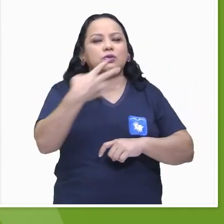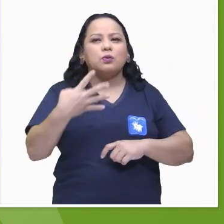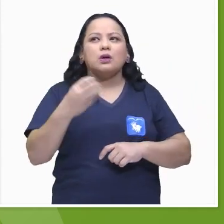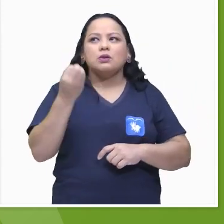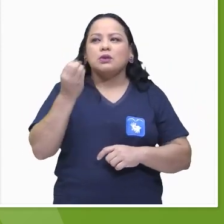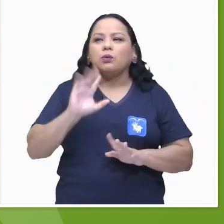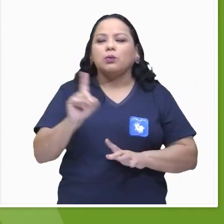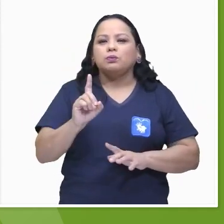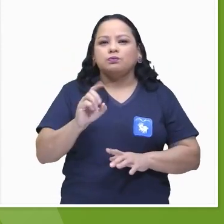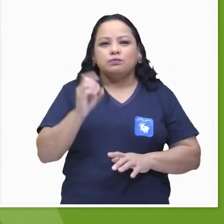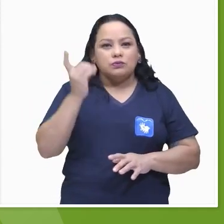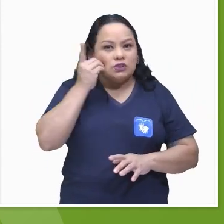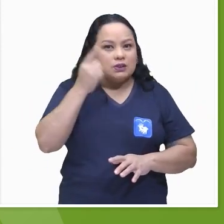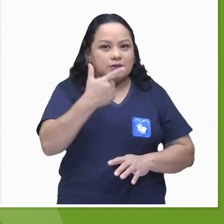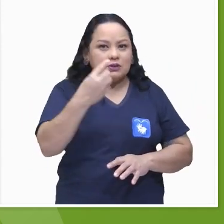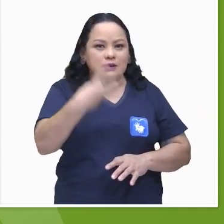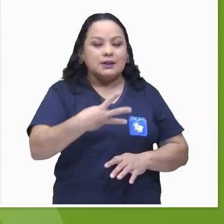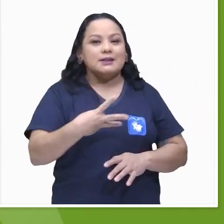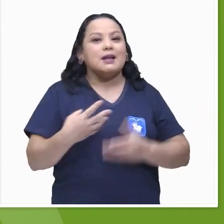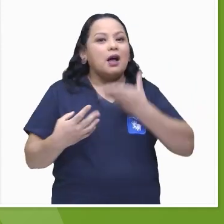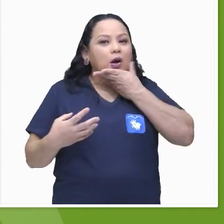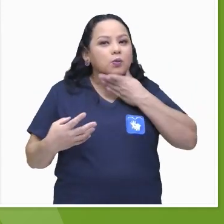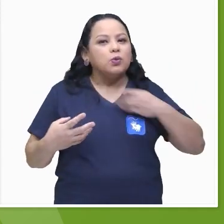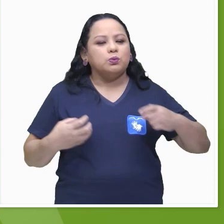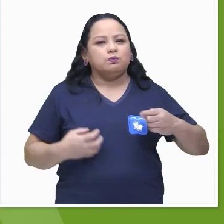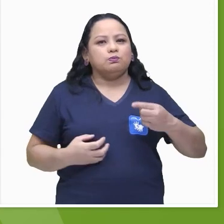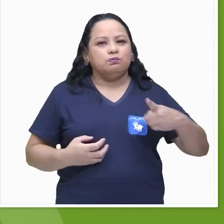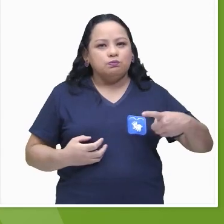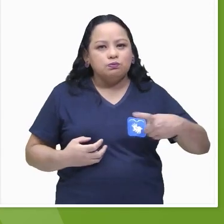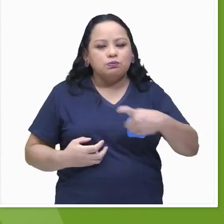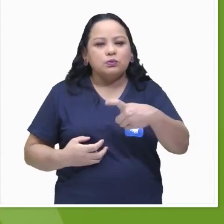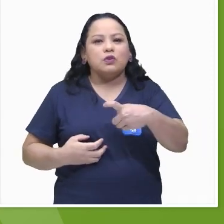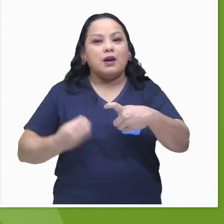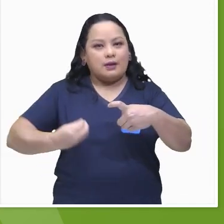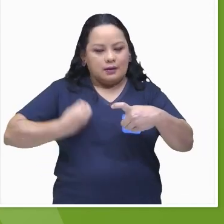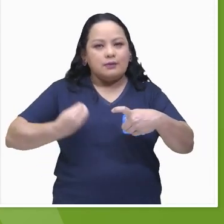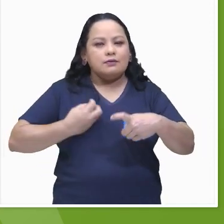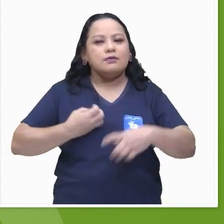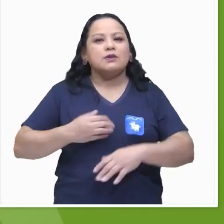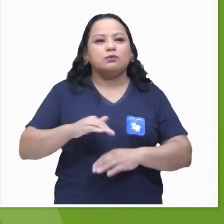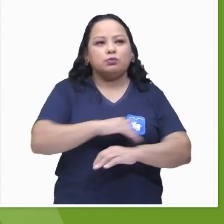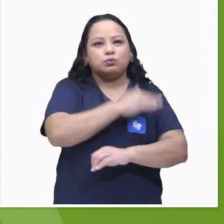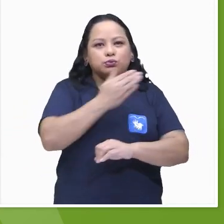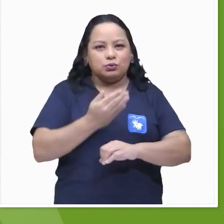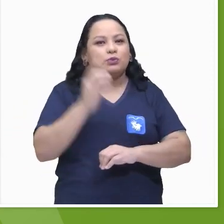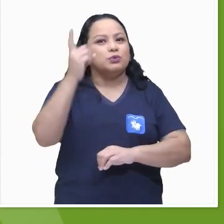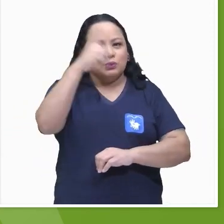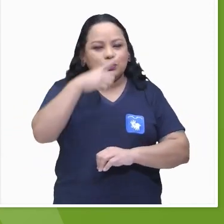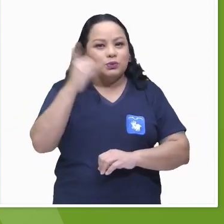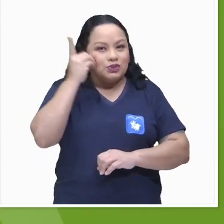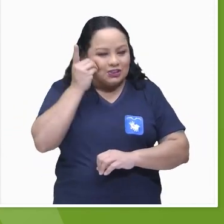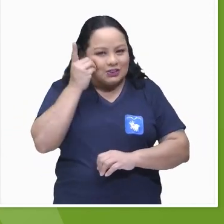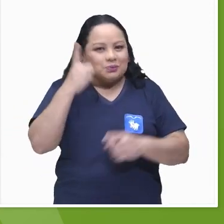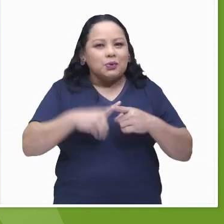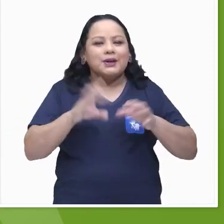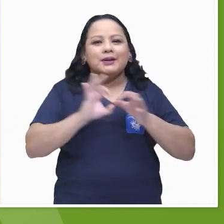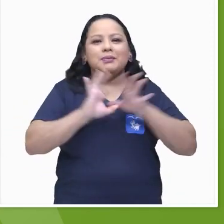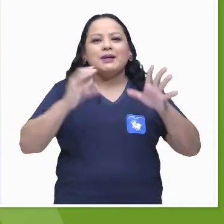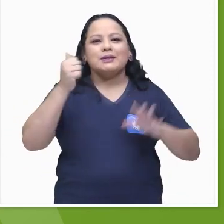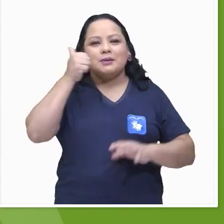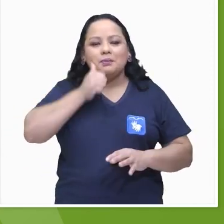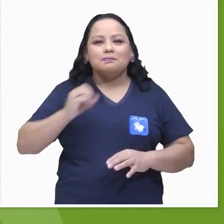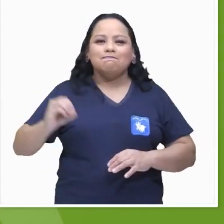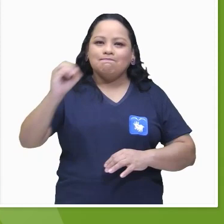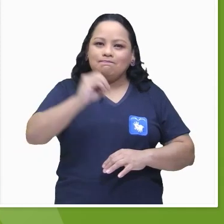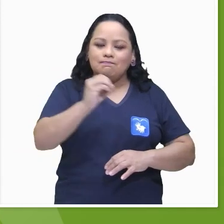23, né? Aí o espermatozoide vai ficar vivo ali aqueles dias todinho, justamente quando há a liberação do óvulo. Então, ela